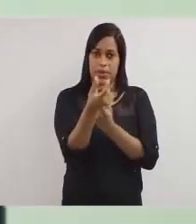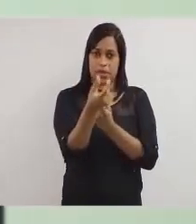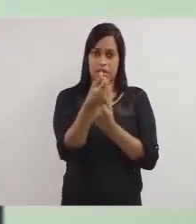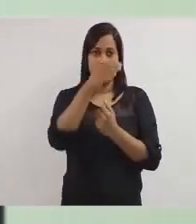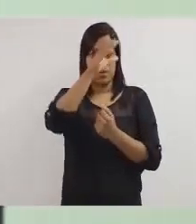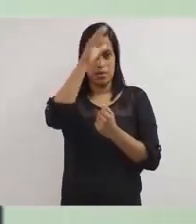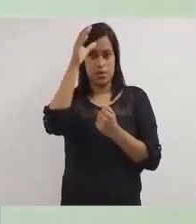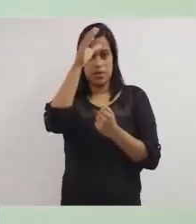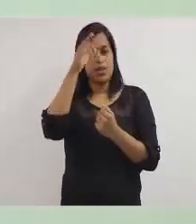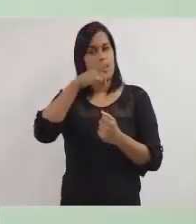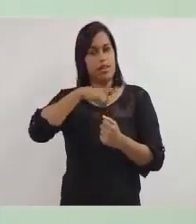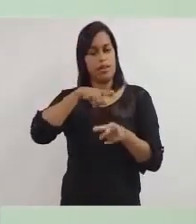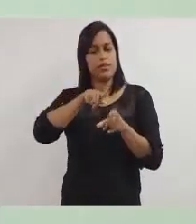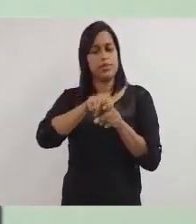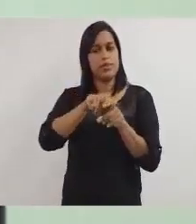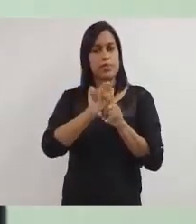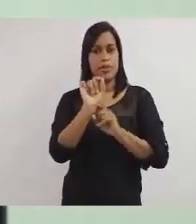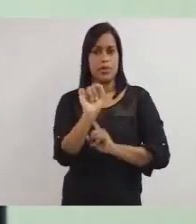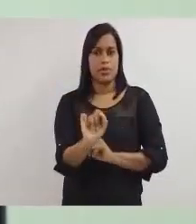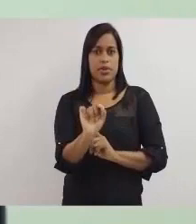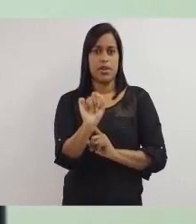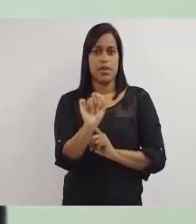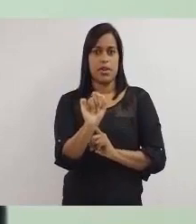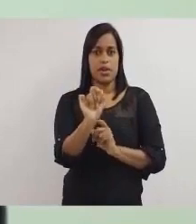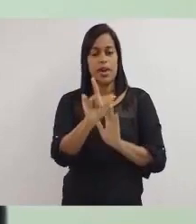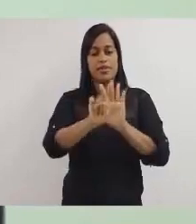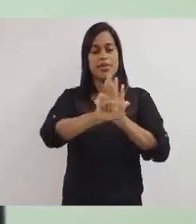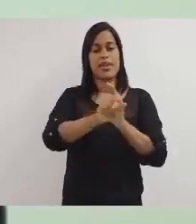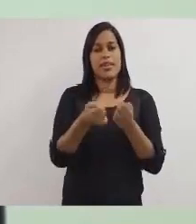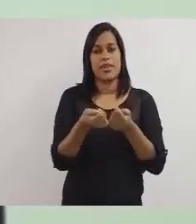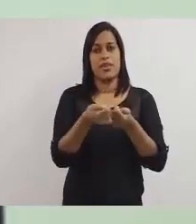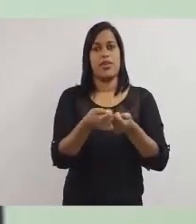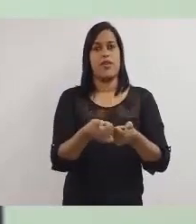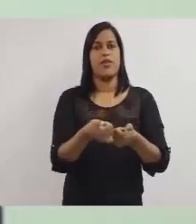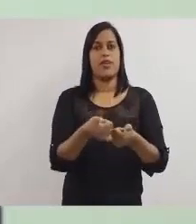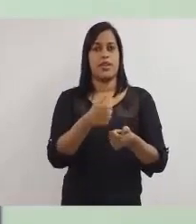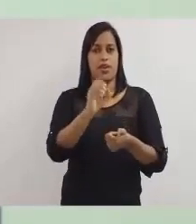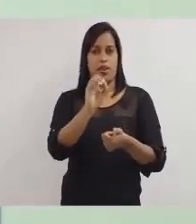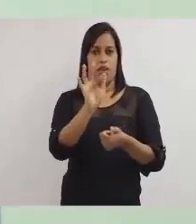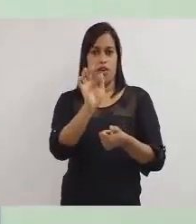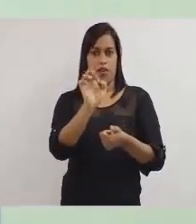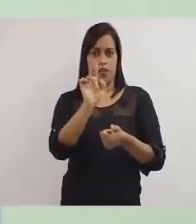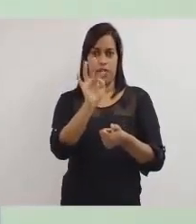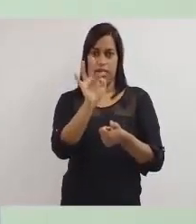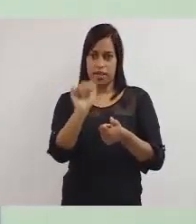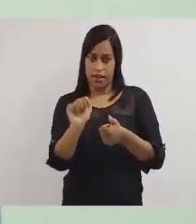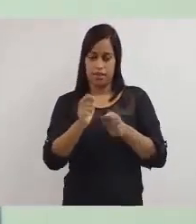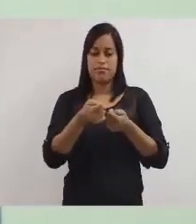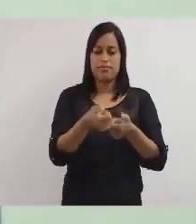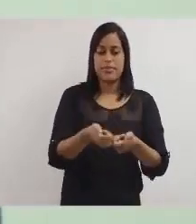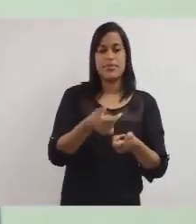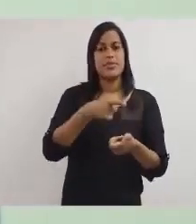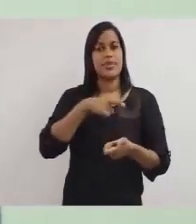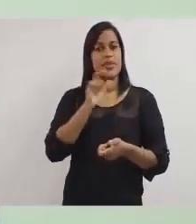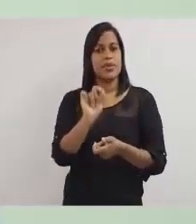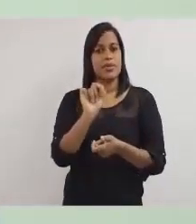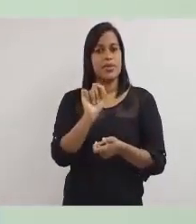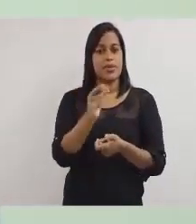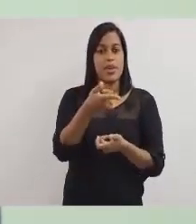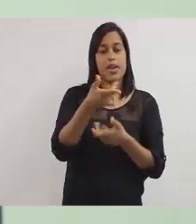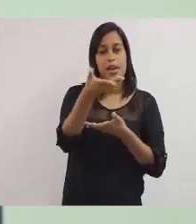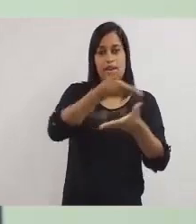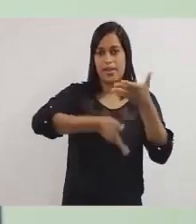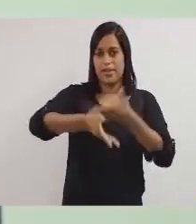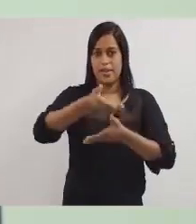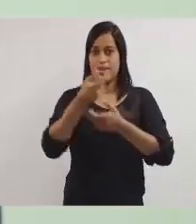consumidor, existe ainda a lei da oferta, que determina a relação preço-quantidade para a